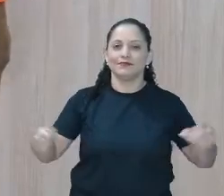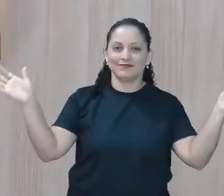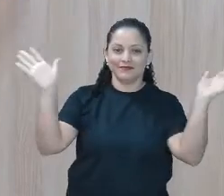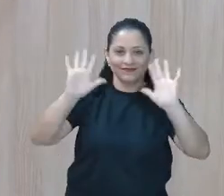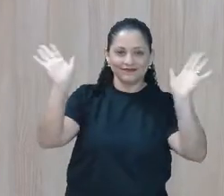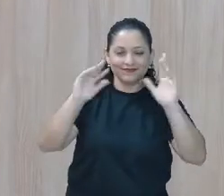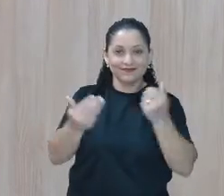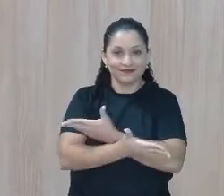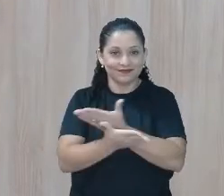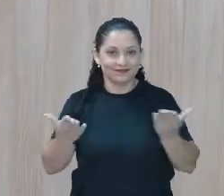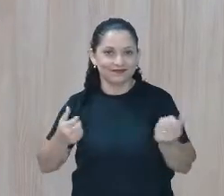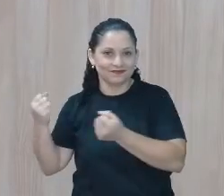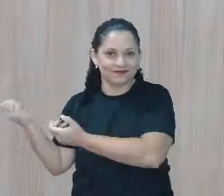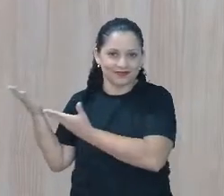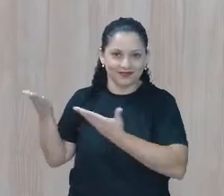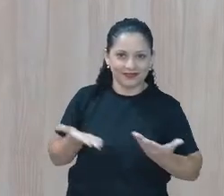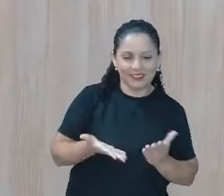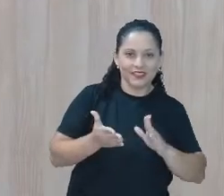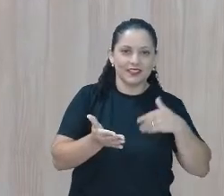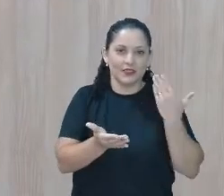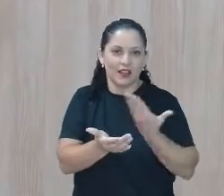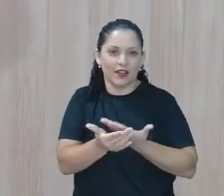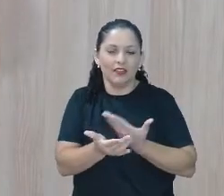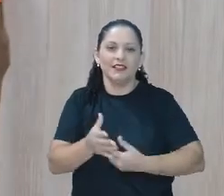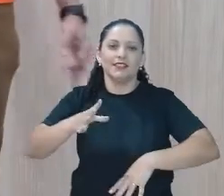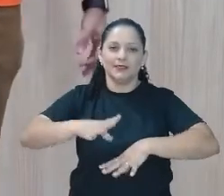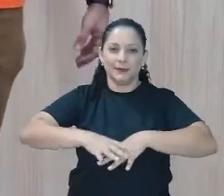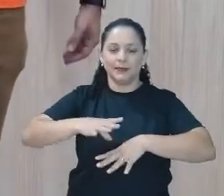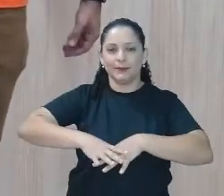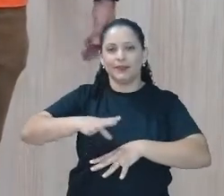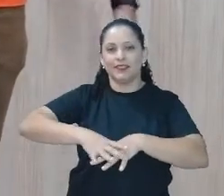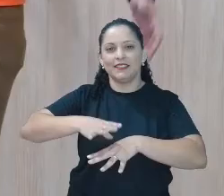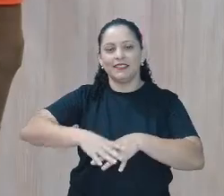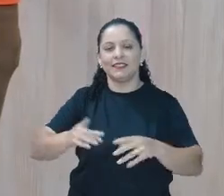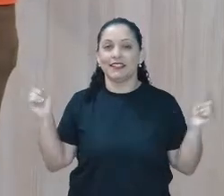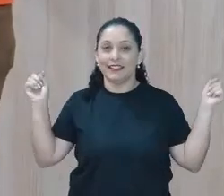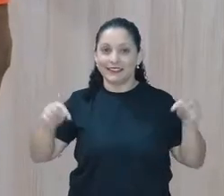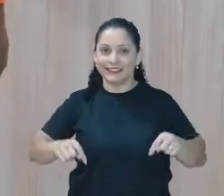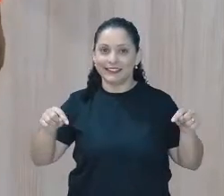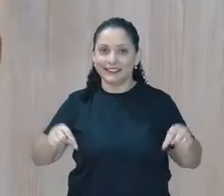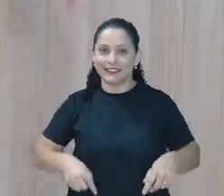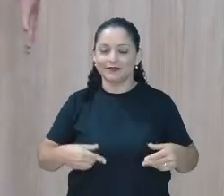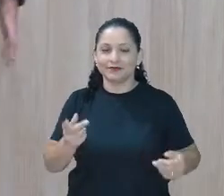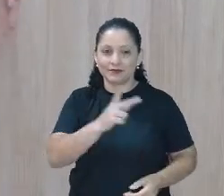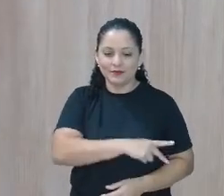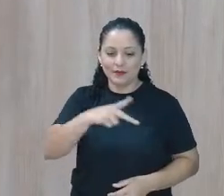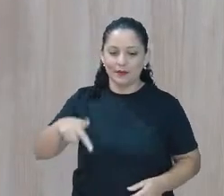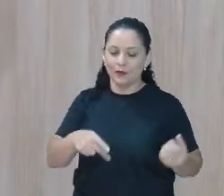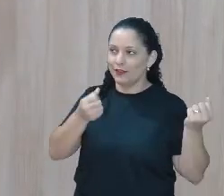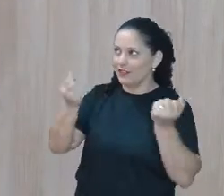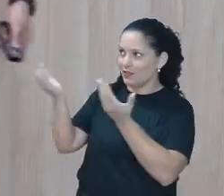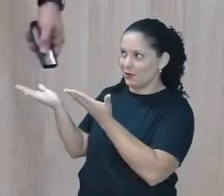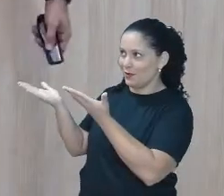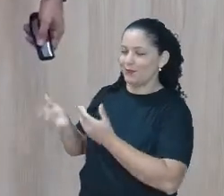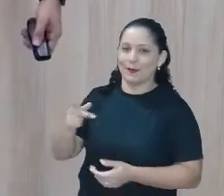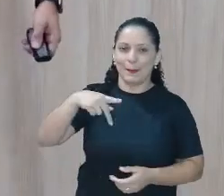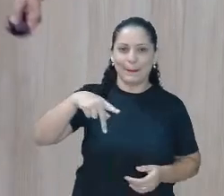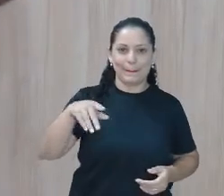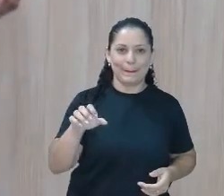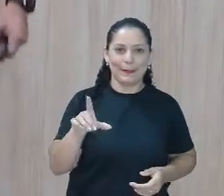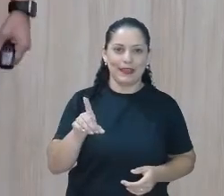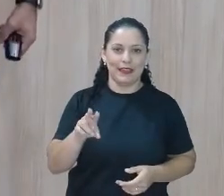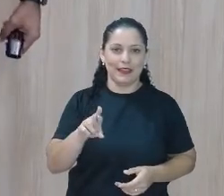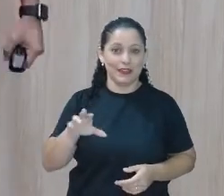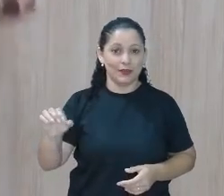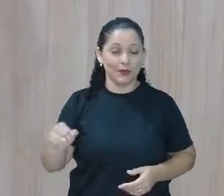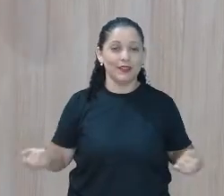Fala galerinha, seja muito bem-vindo a mais uma aula de matemática. Aqui quem vos fala é o professor Pedro Vitor e